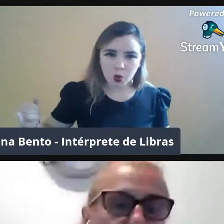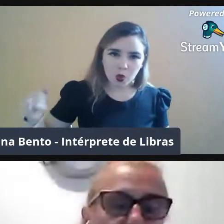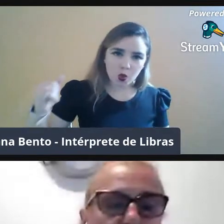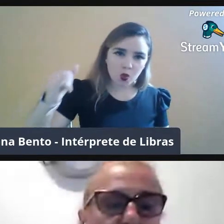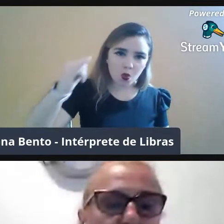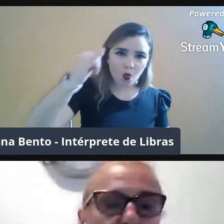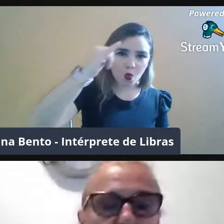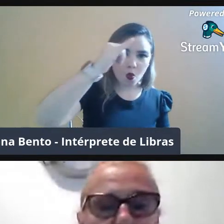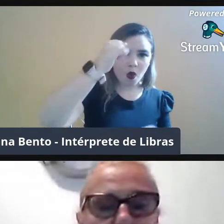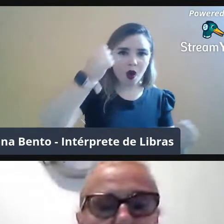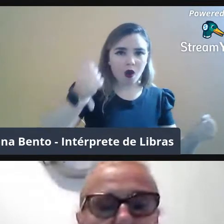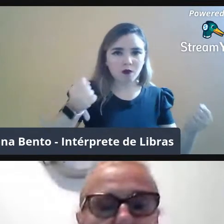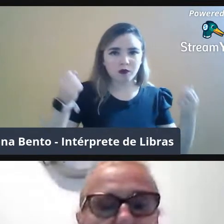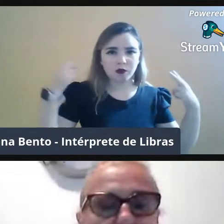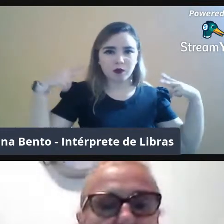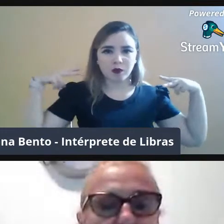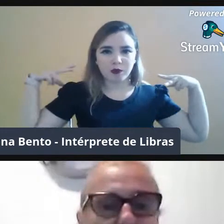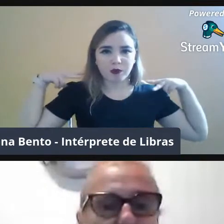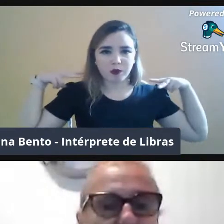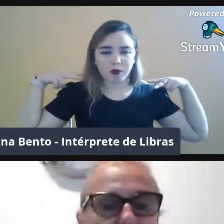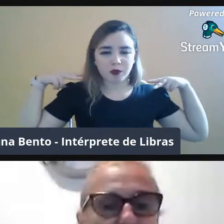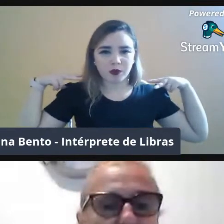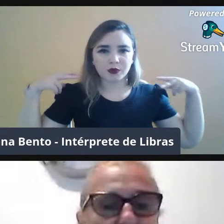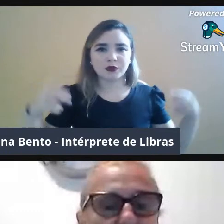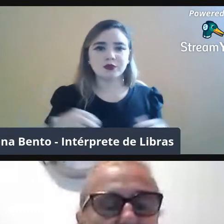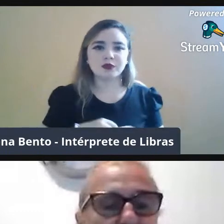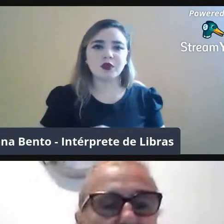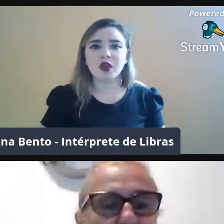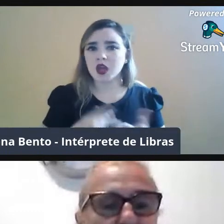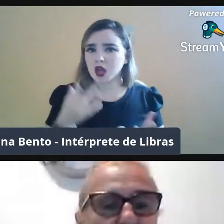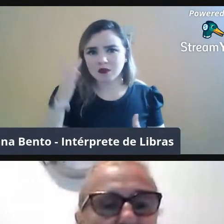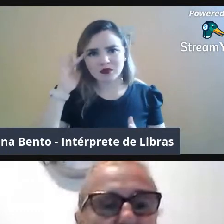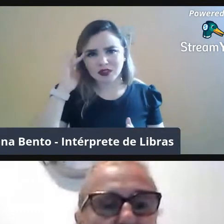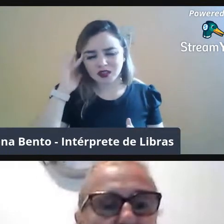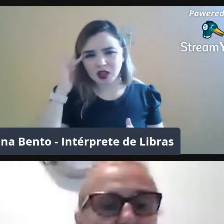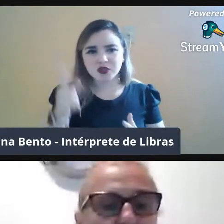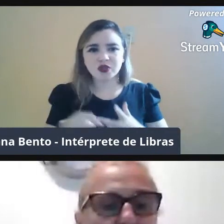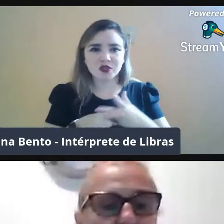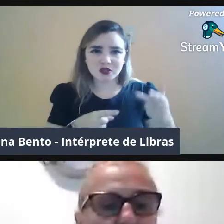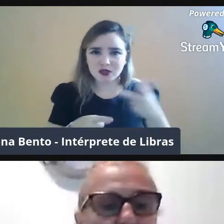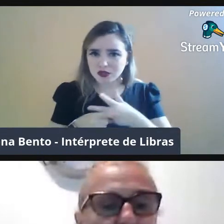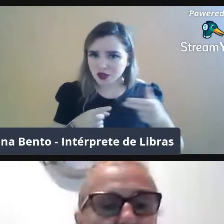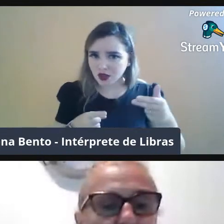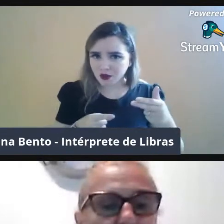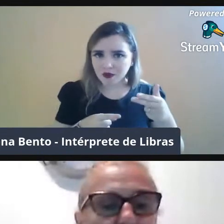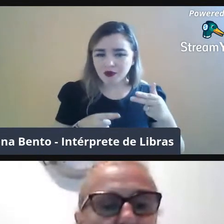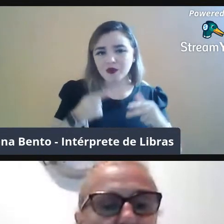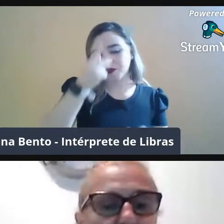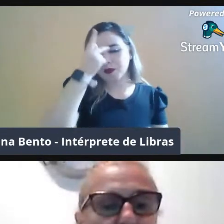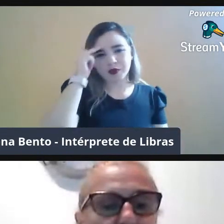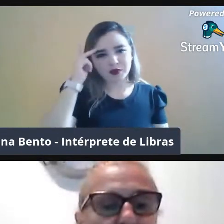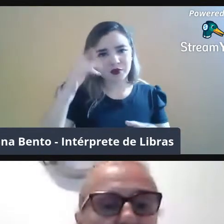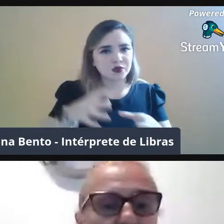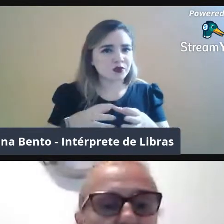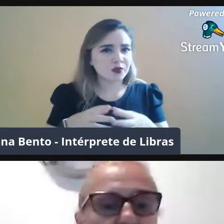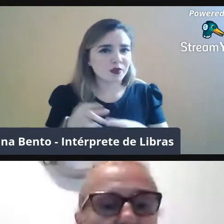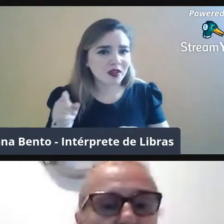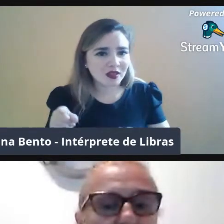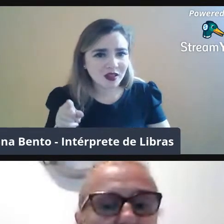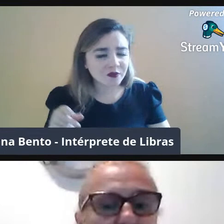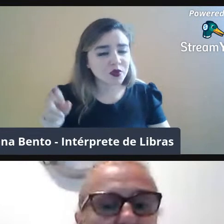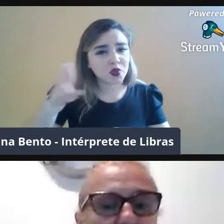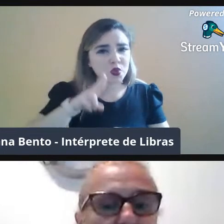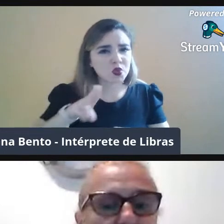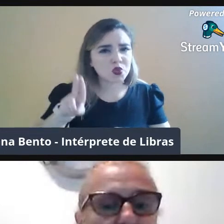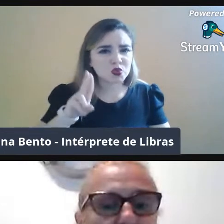época. Ele jura que ele foi salvo pelos povos tártaros. E eles usavam uma espécie